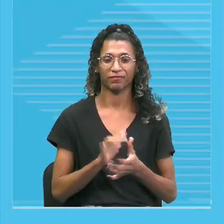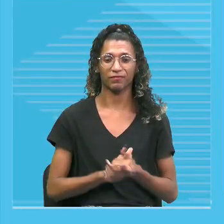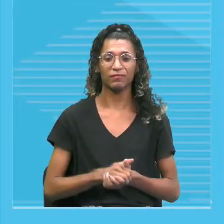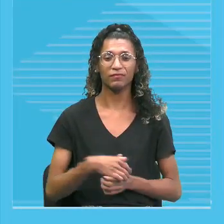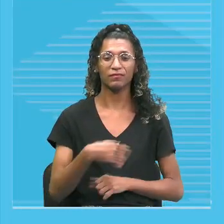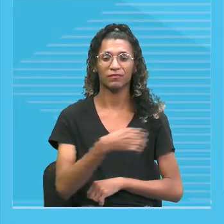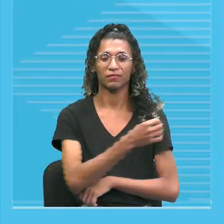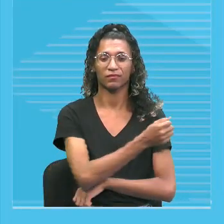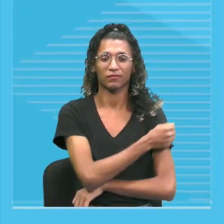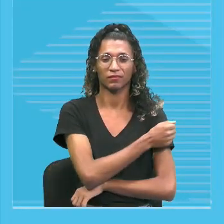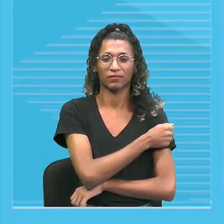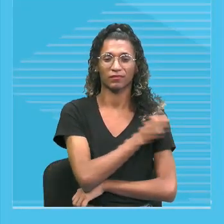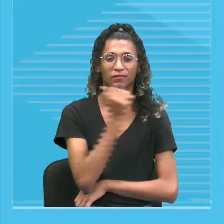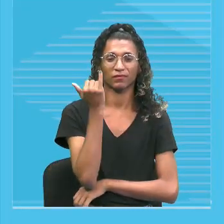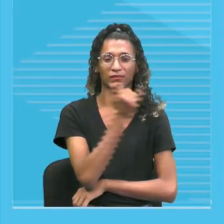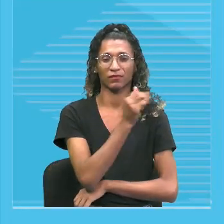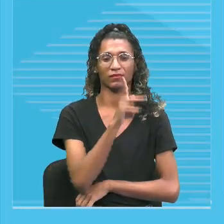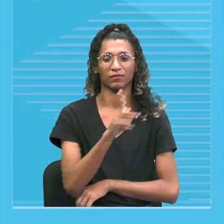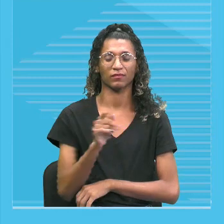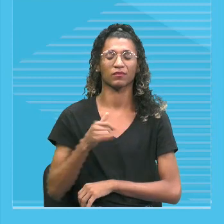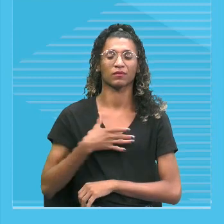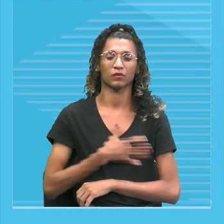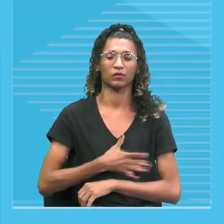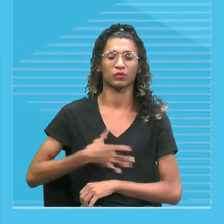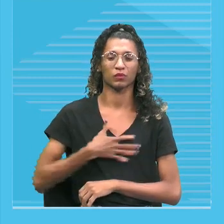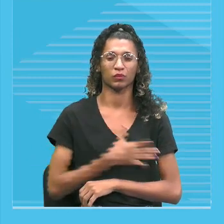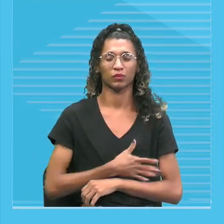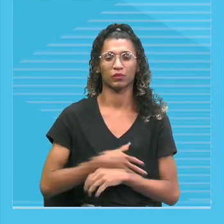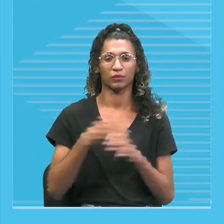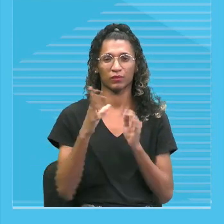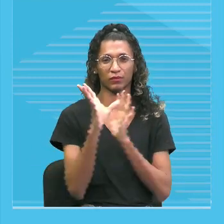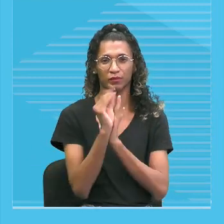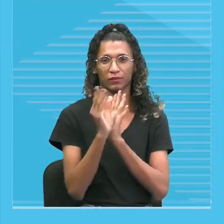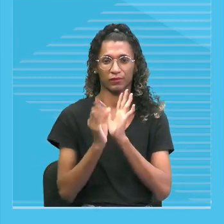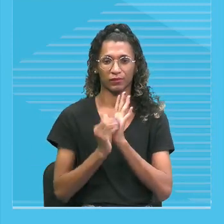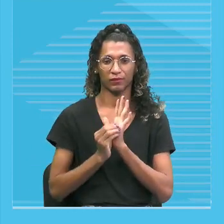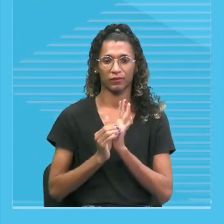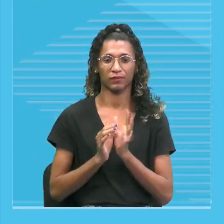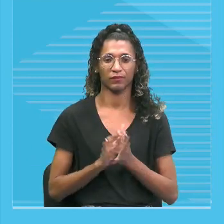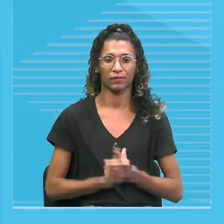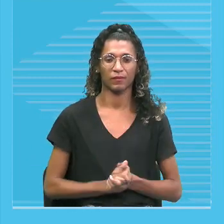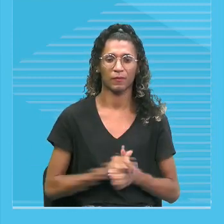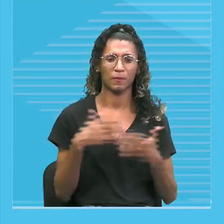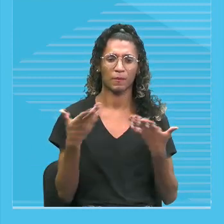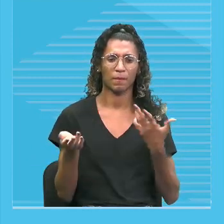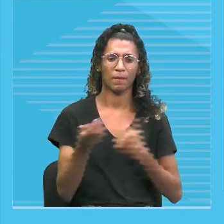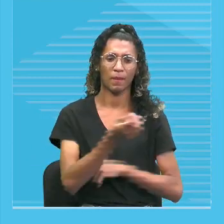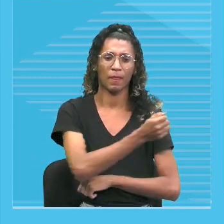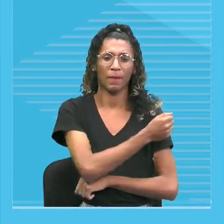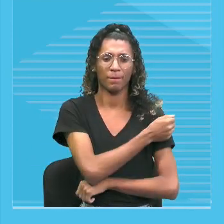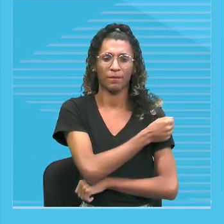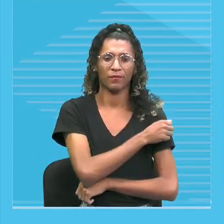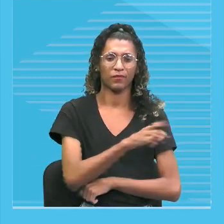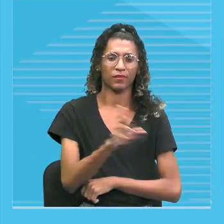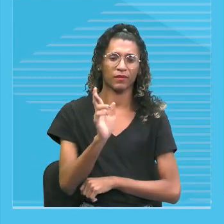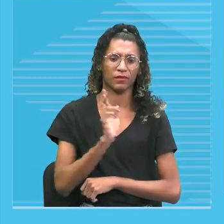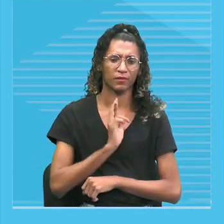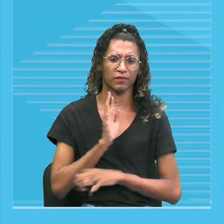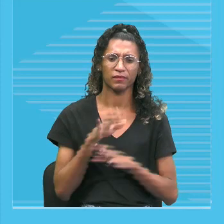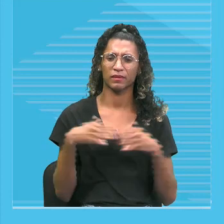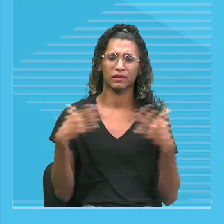também gosto desse assunto Raíssa acho divertido é bem legal esse assunto Cadê pessoal a resposta não vi resposta dessa